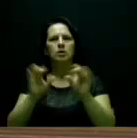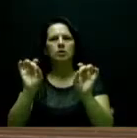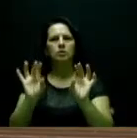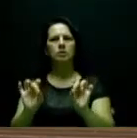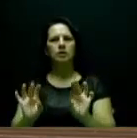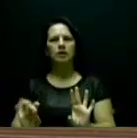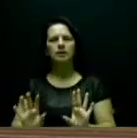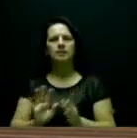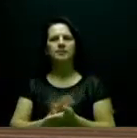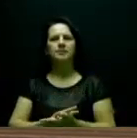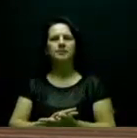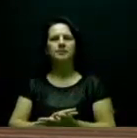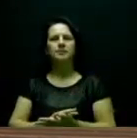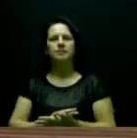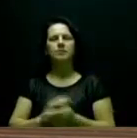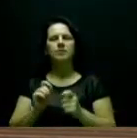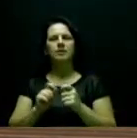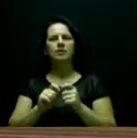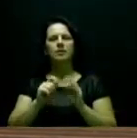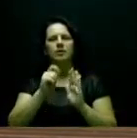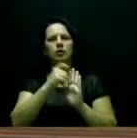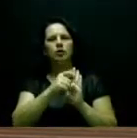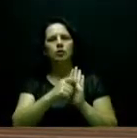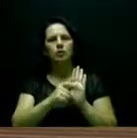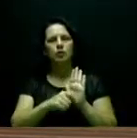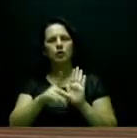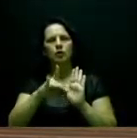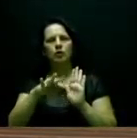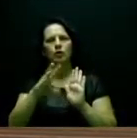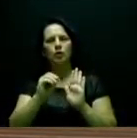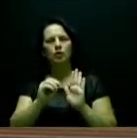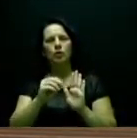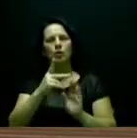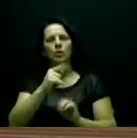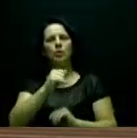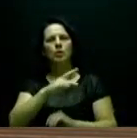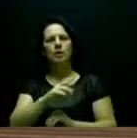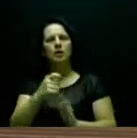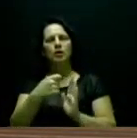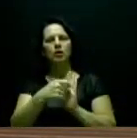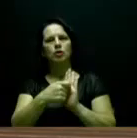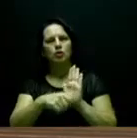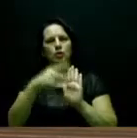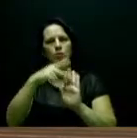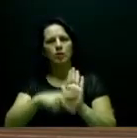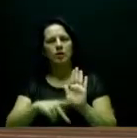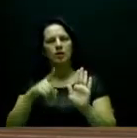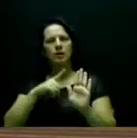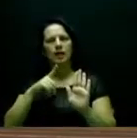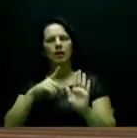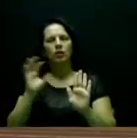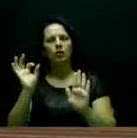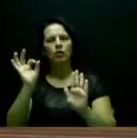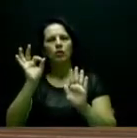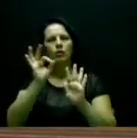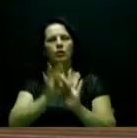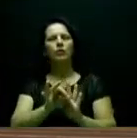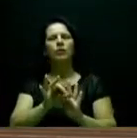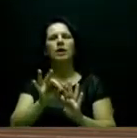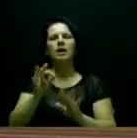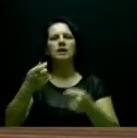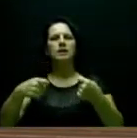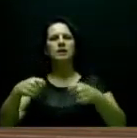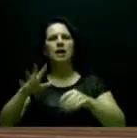especializados. Parafraseando as razões do Executivo, o parecer ainda descreve que o projeto tem por finalidade atender às